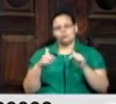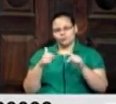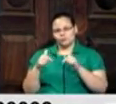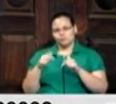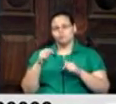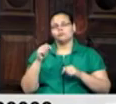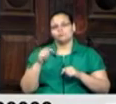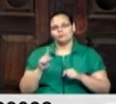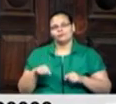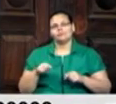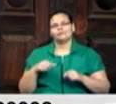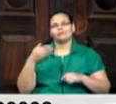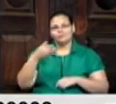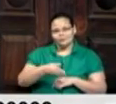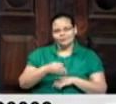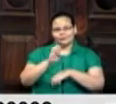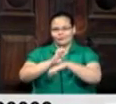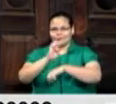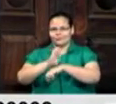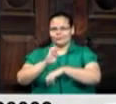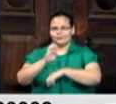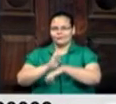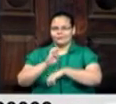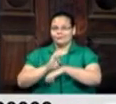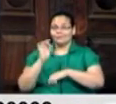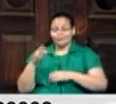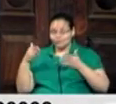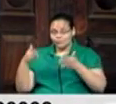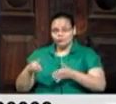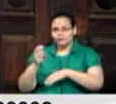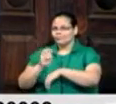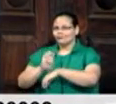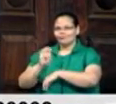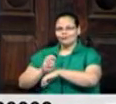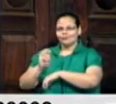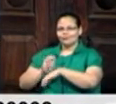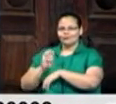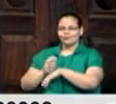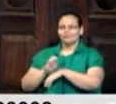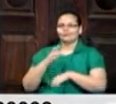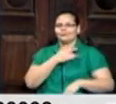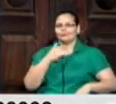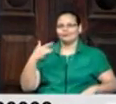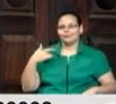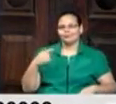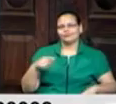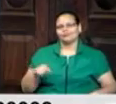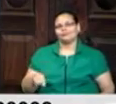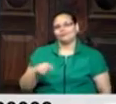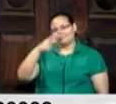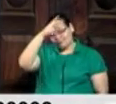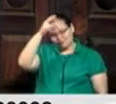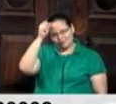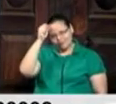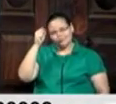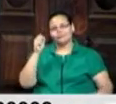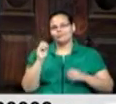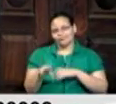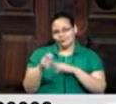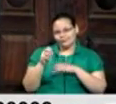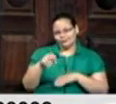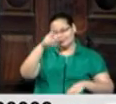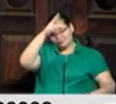Estado. Aquelas pessoas que dependem exclusivamente da saúde pública, da educação